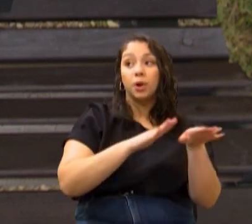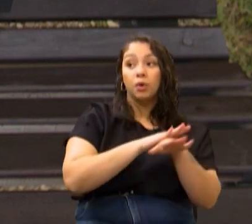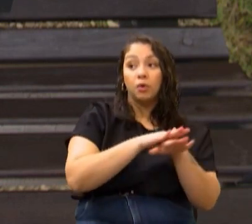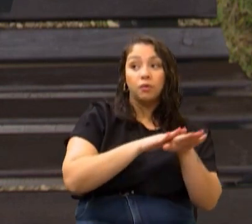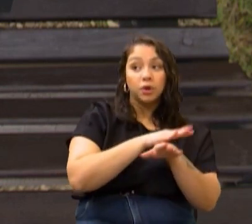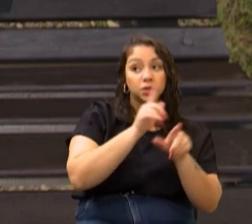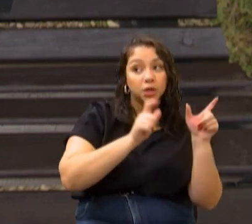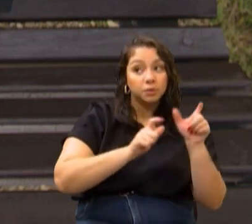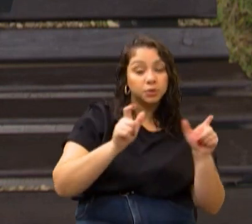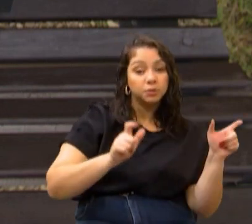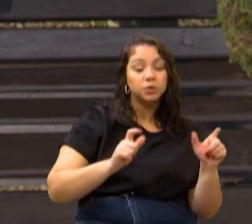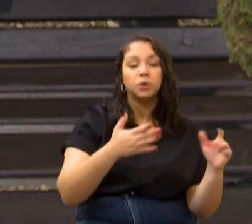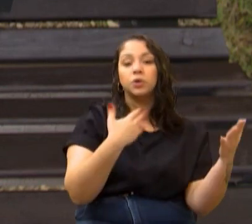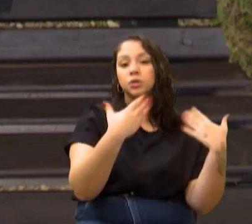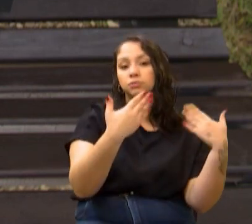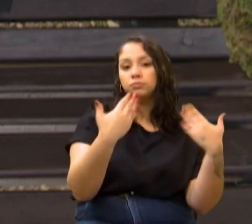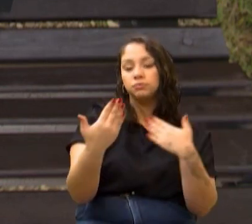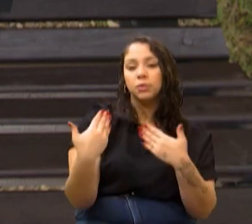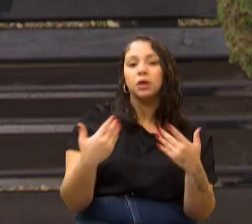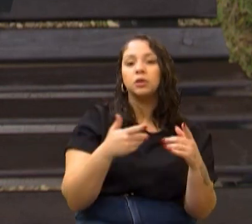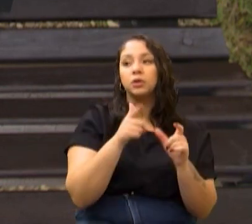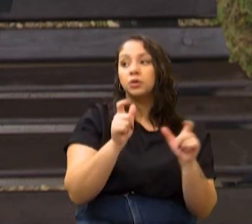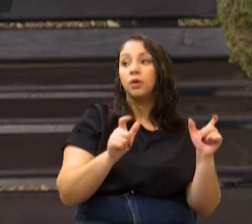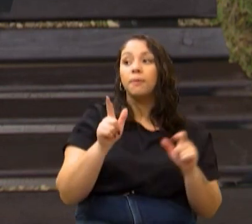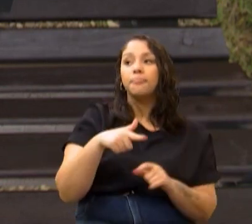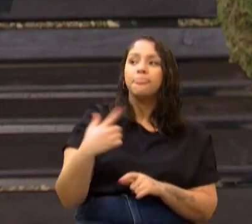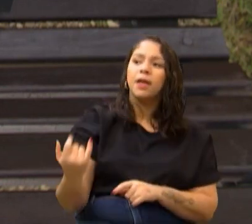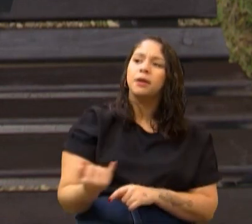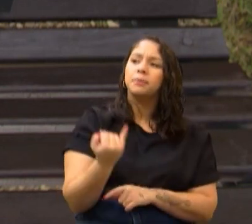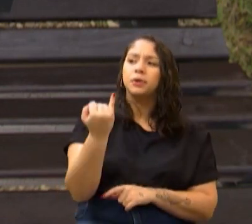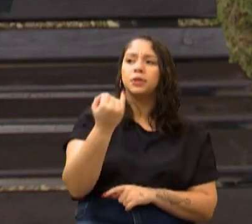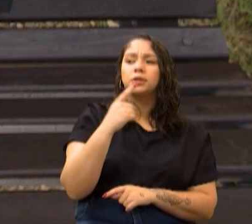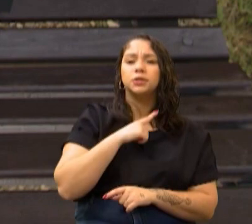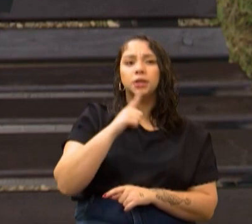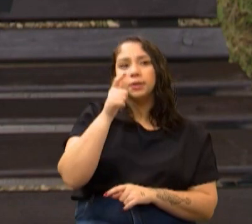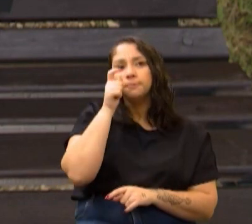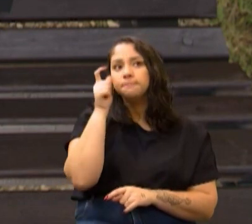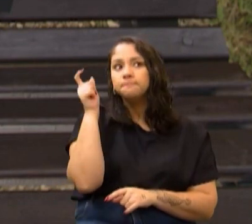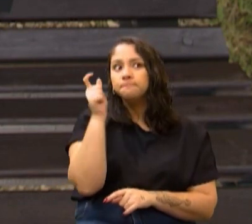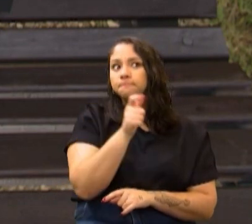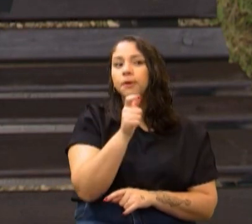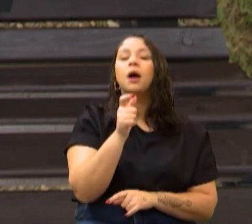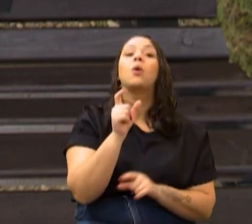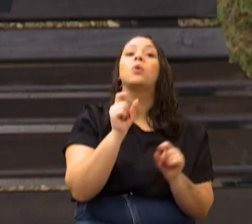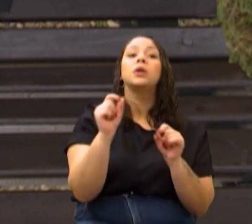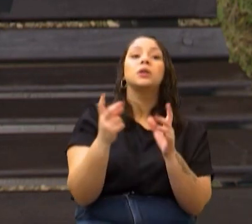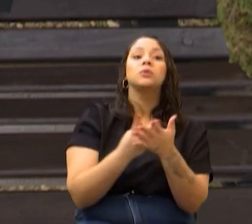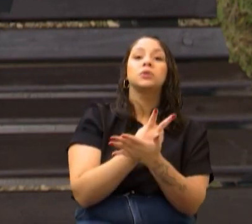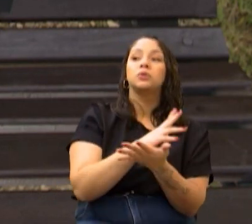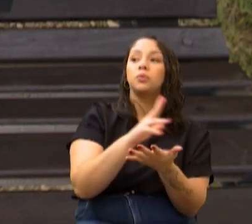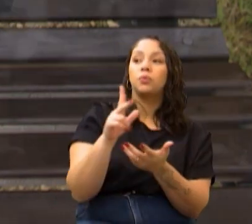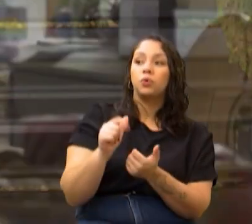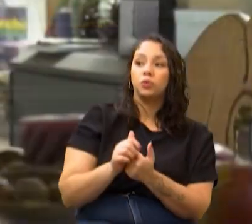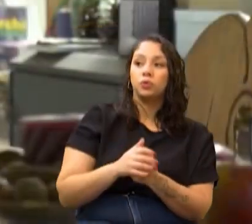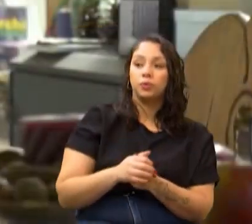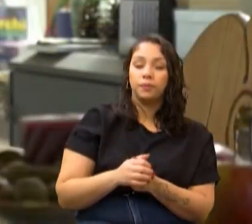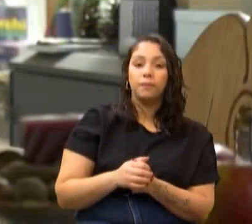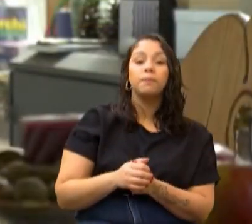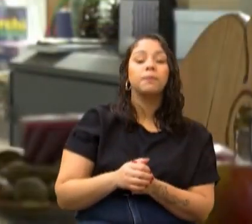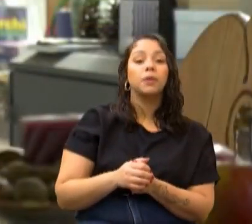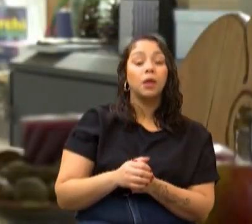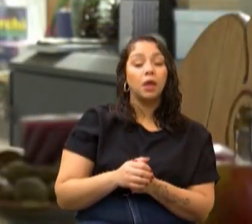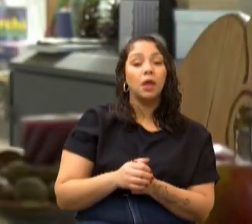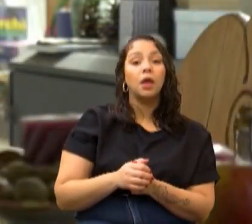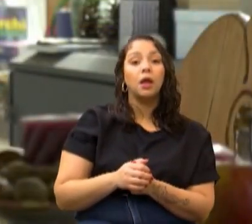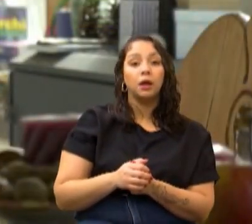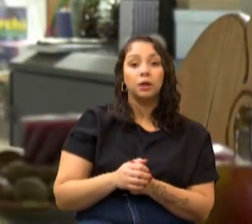para poder conversar com as pessoas, dialogar. É importante a gente estar antenado, sabendo o que está acontecendo. É